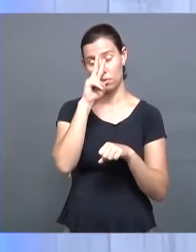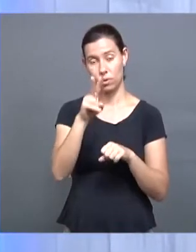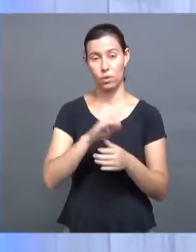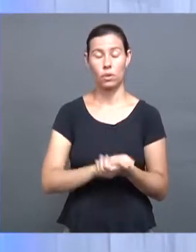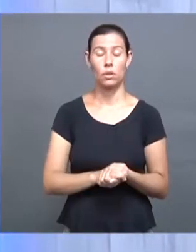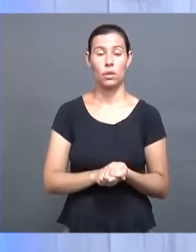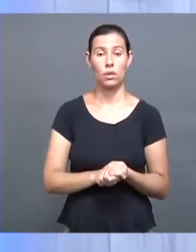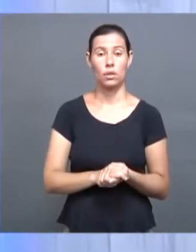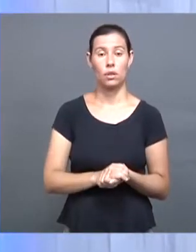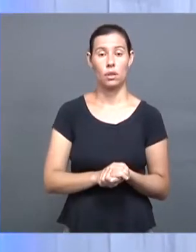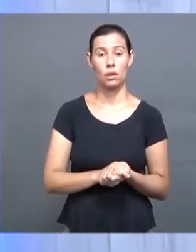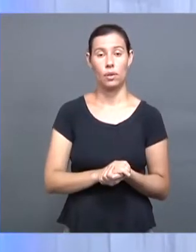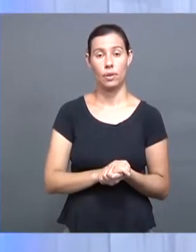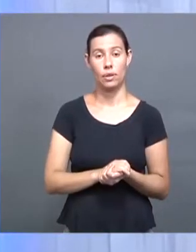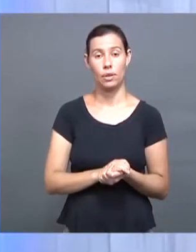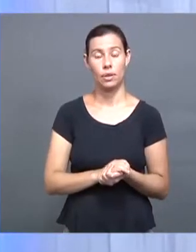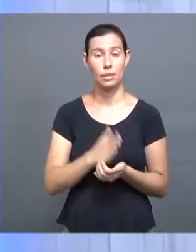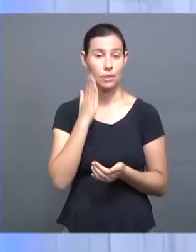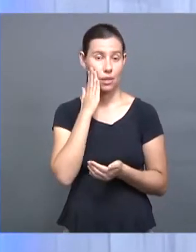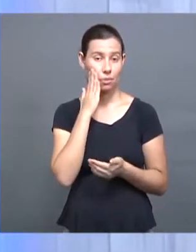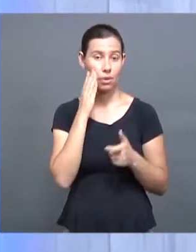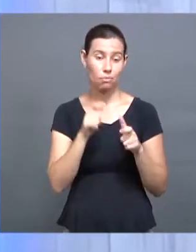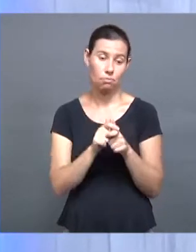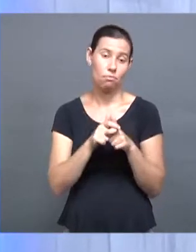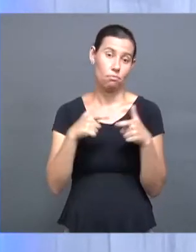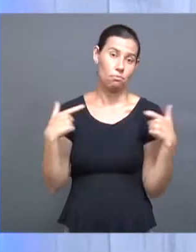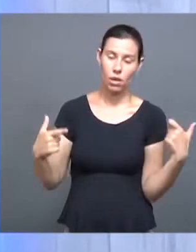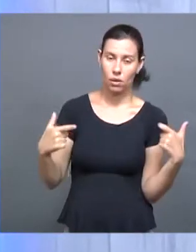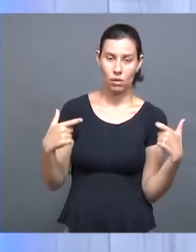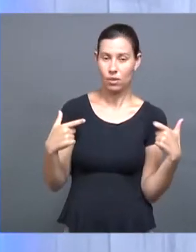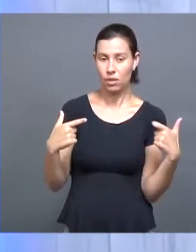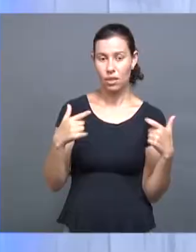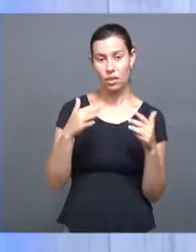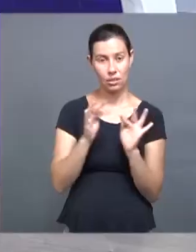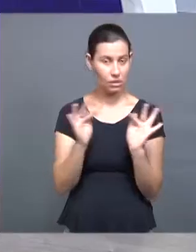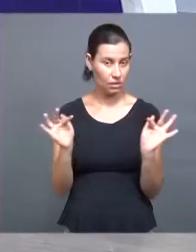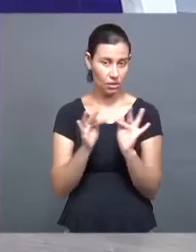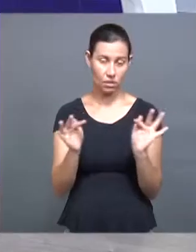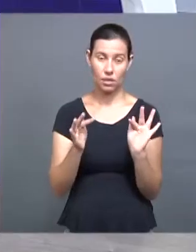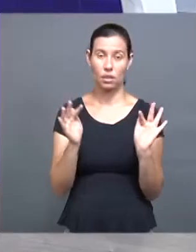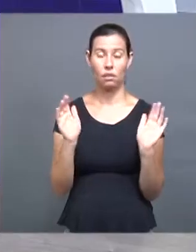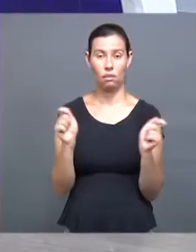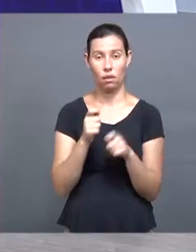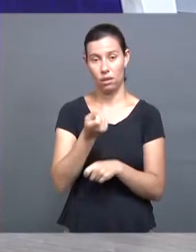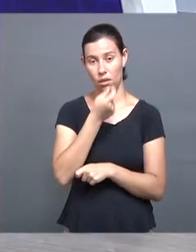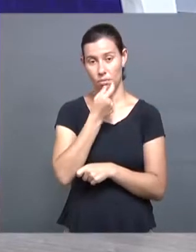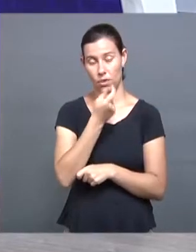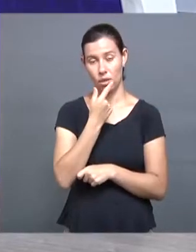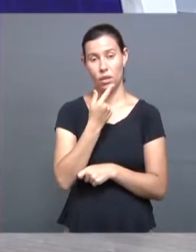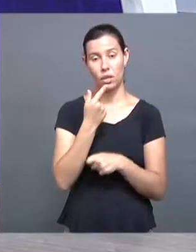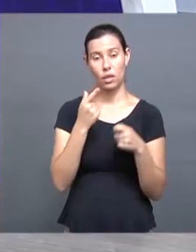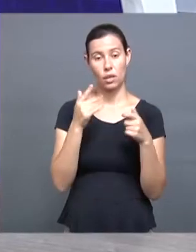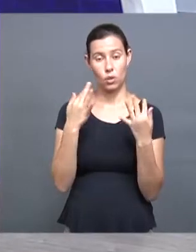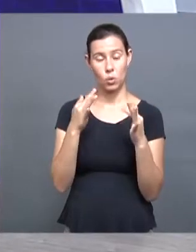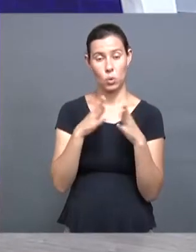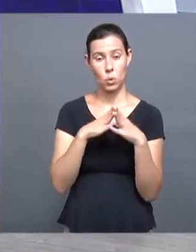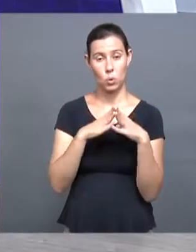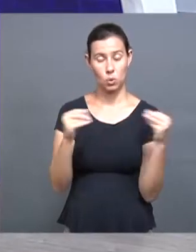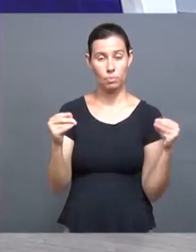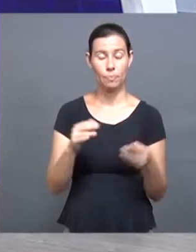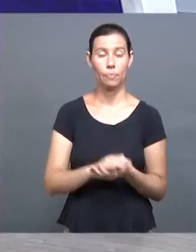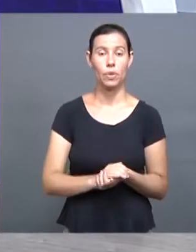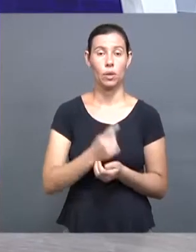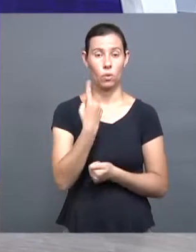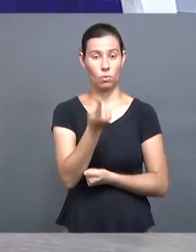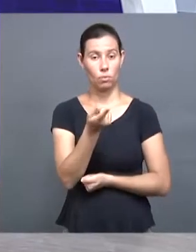é primária e a gente consegue um controle satisfatório com a medicação. Certo. E uma das nossas telespectadoras, que é estudante